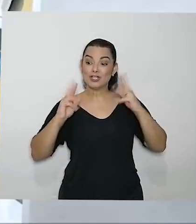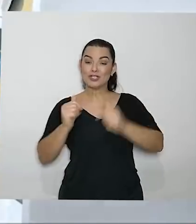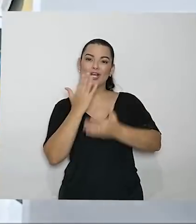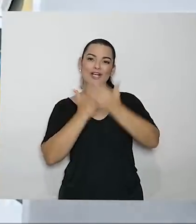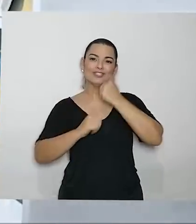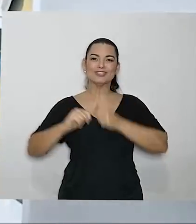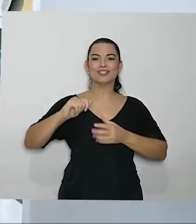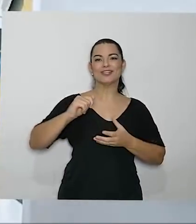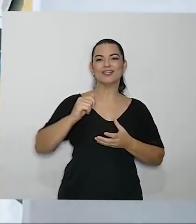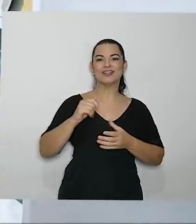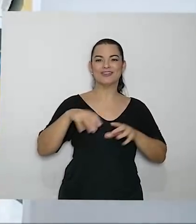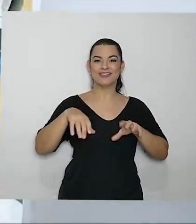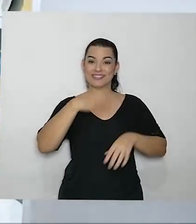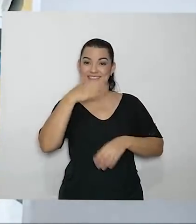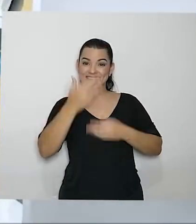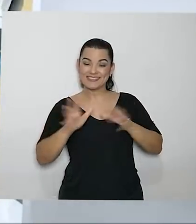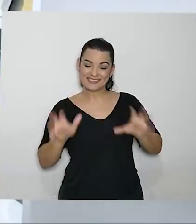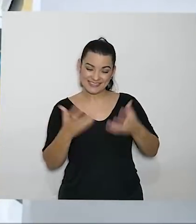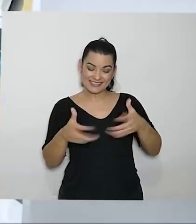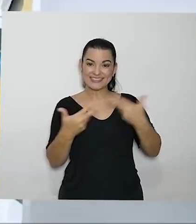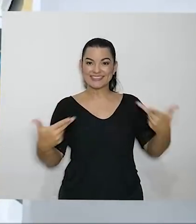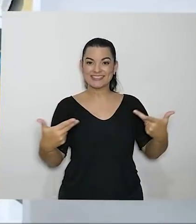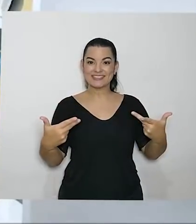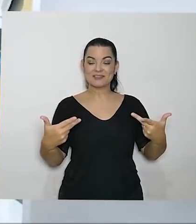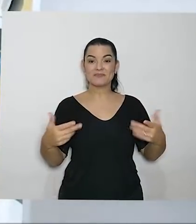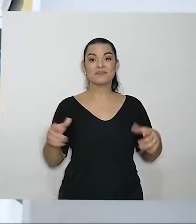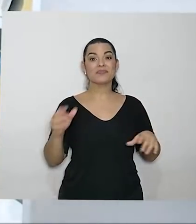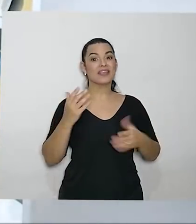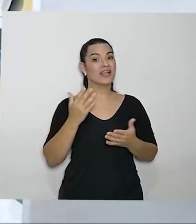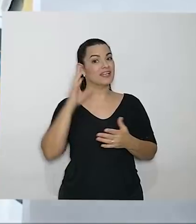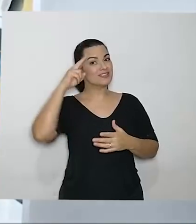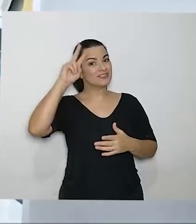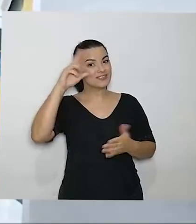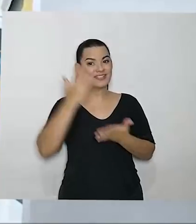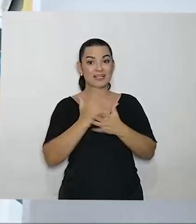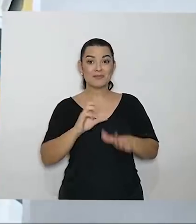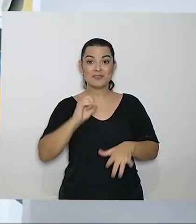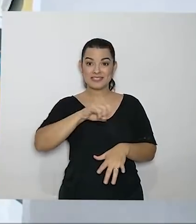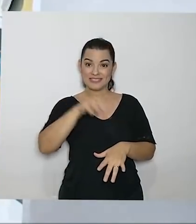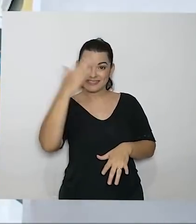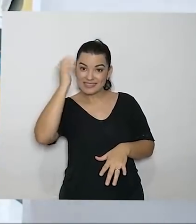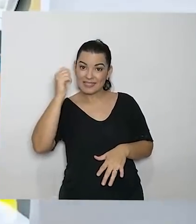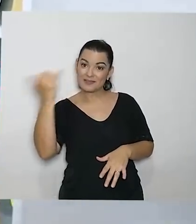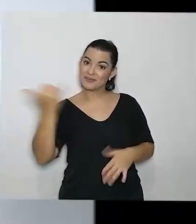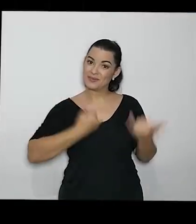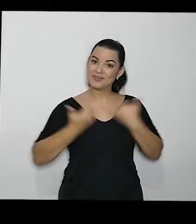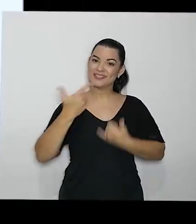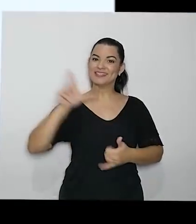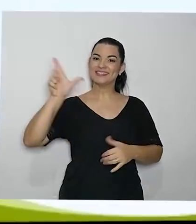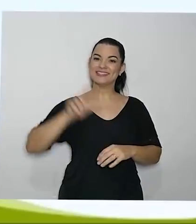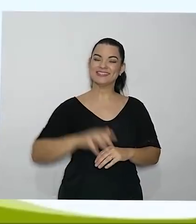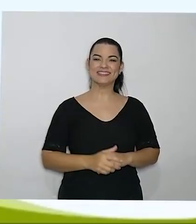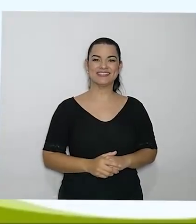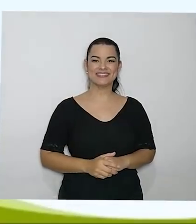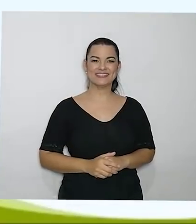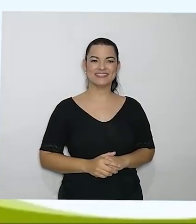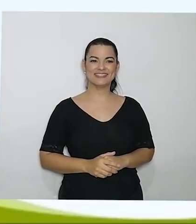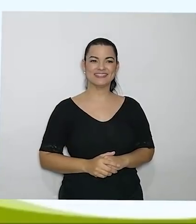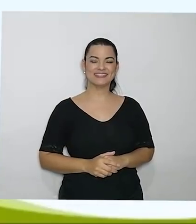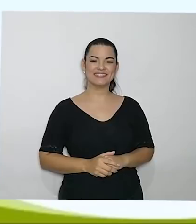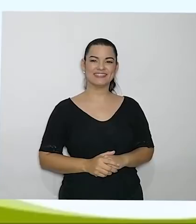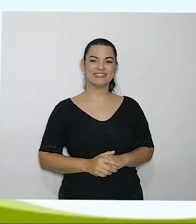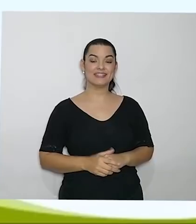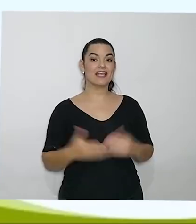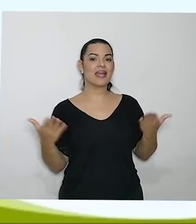porta, saiu pela outra. Quem souber, conte outra. Vamos